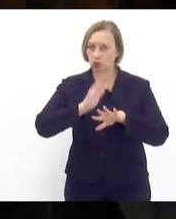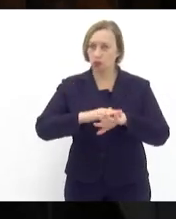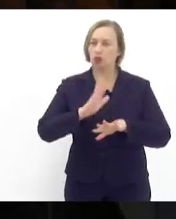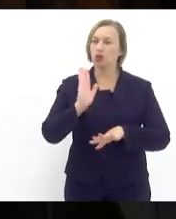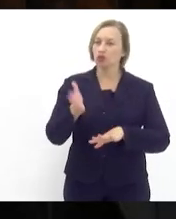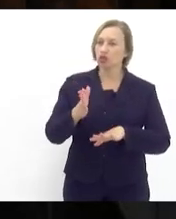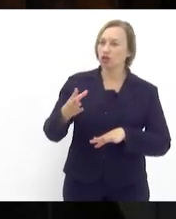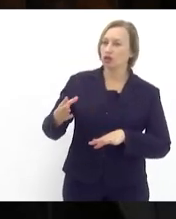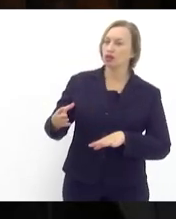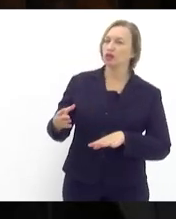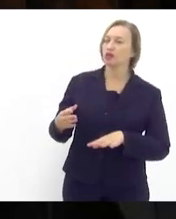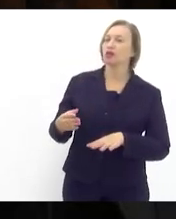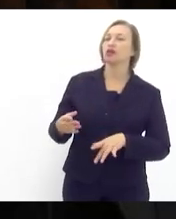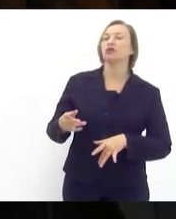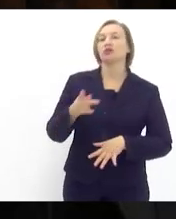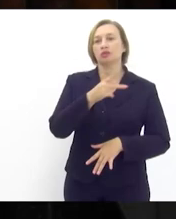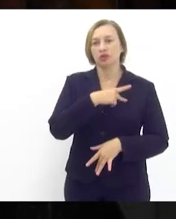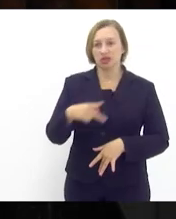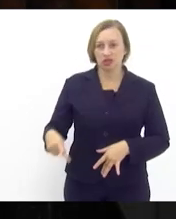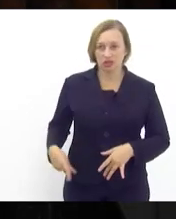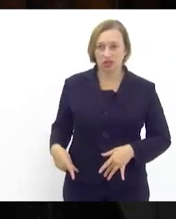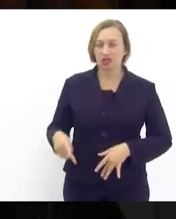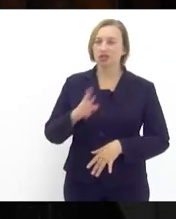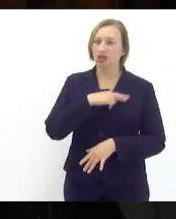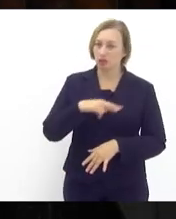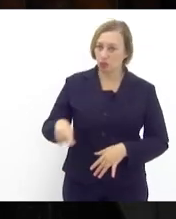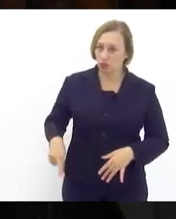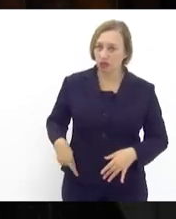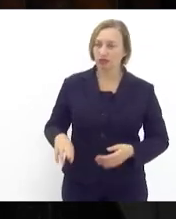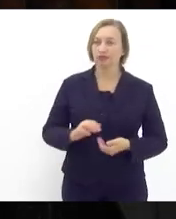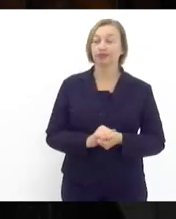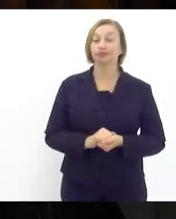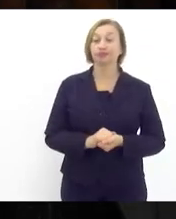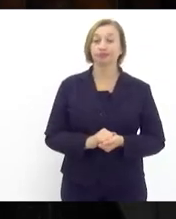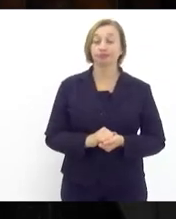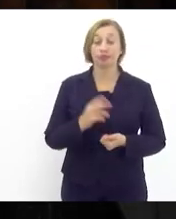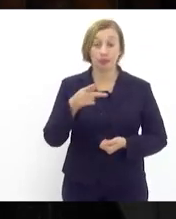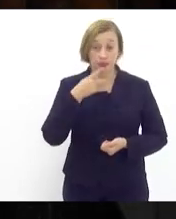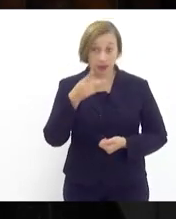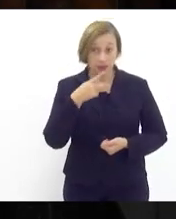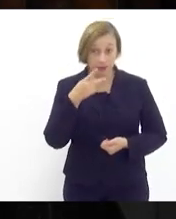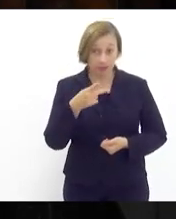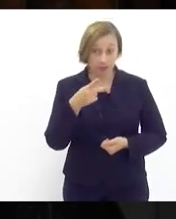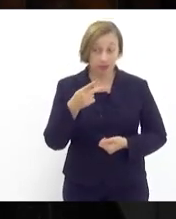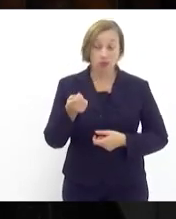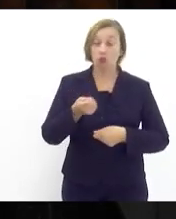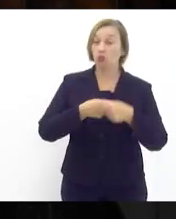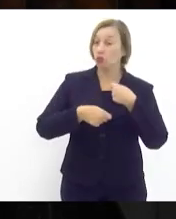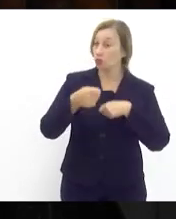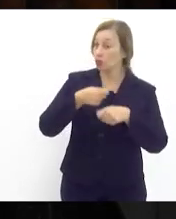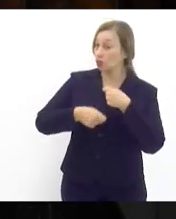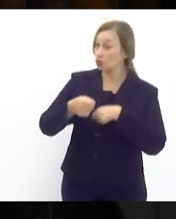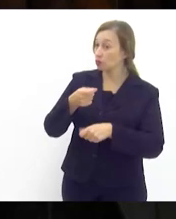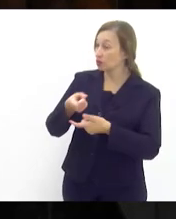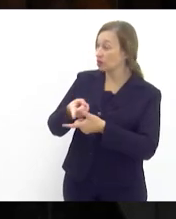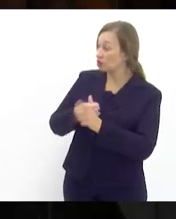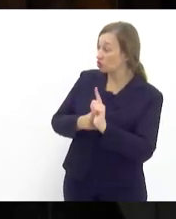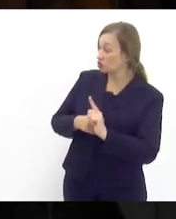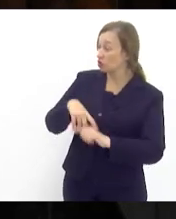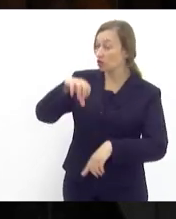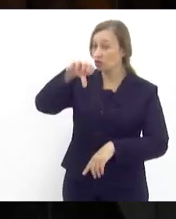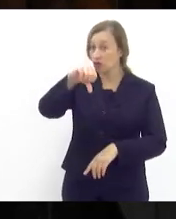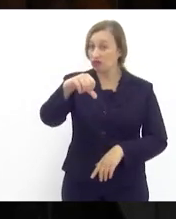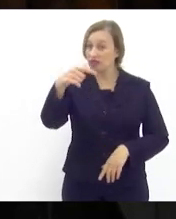já passaram pelo presidente da república pela presidência da república estou falando de renegociação da dívida de